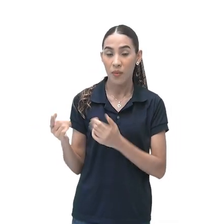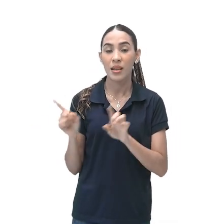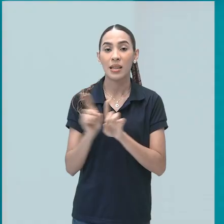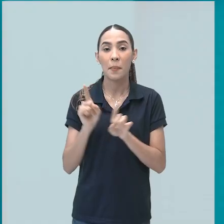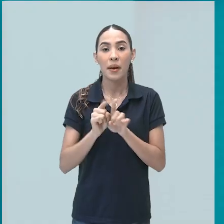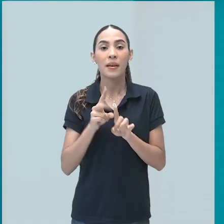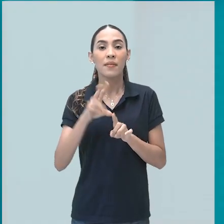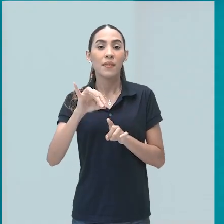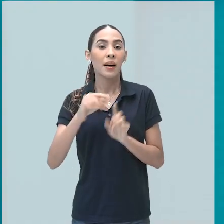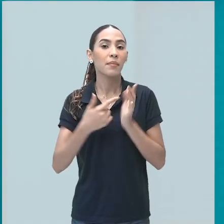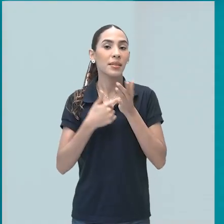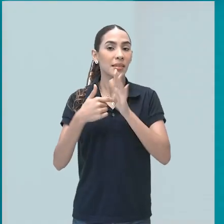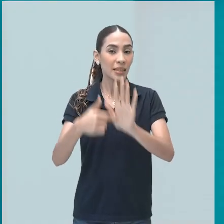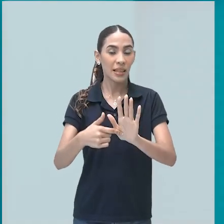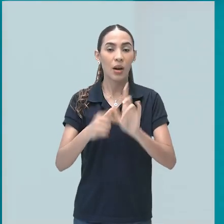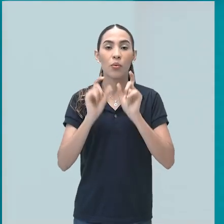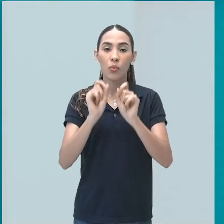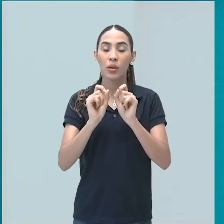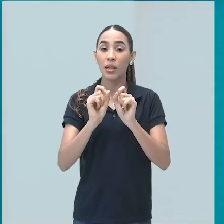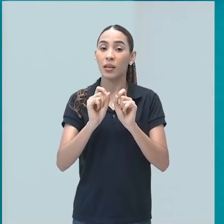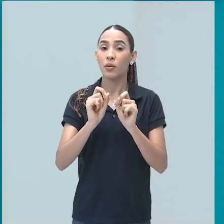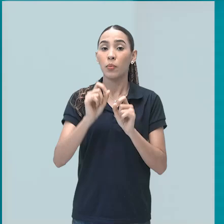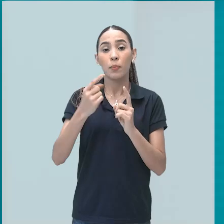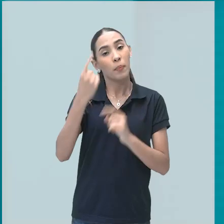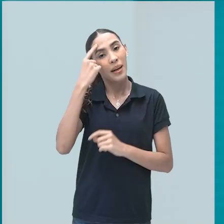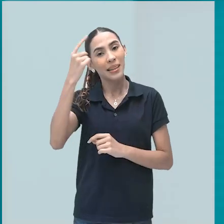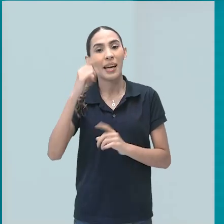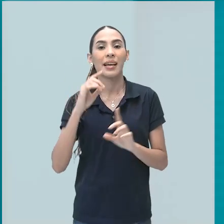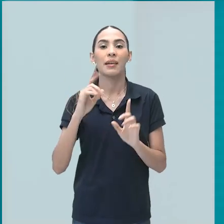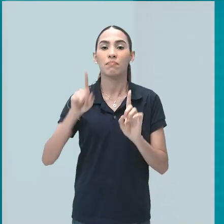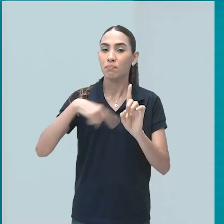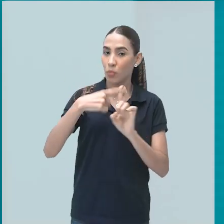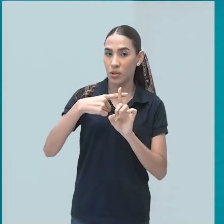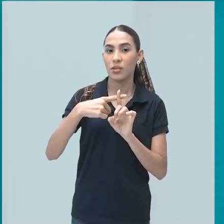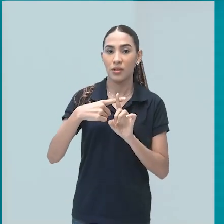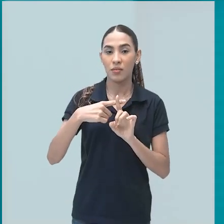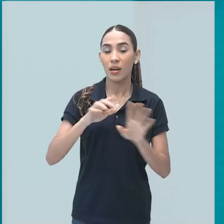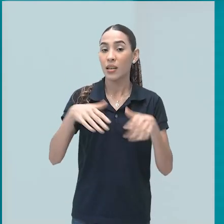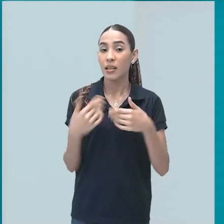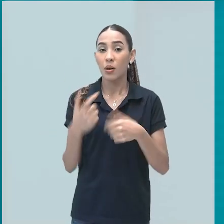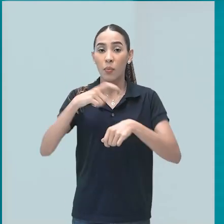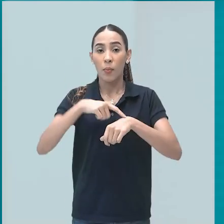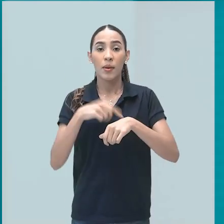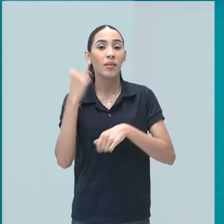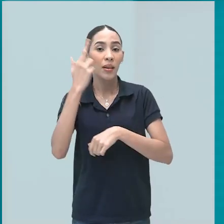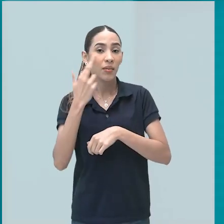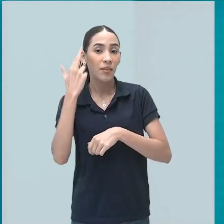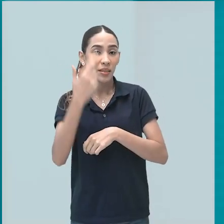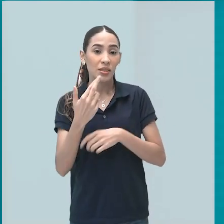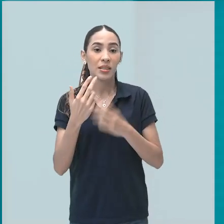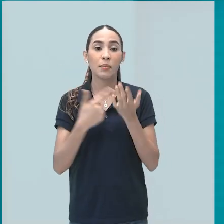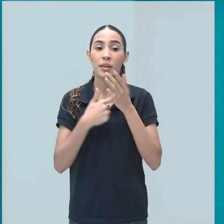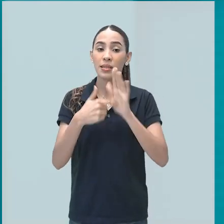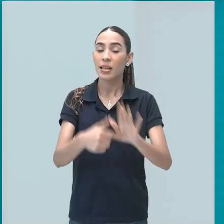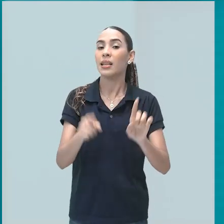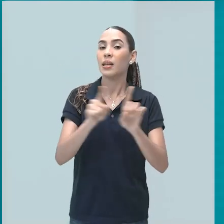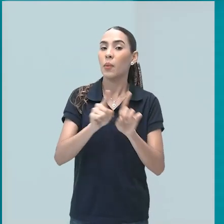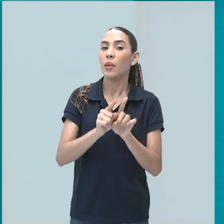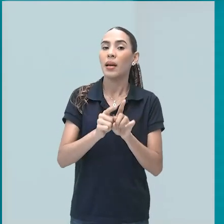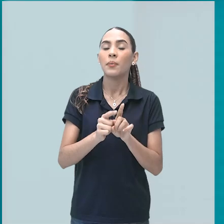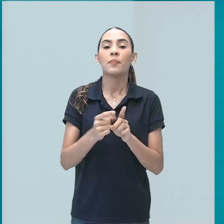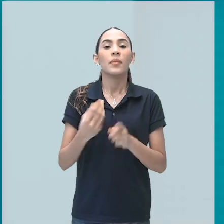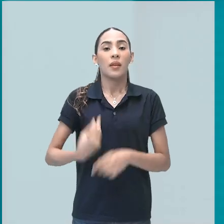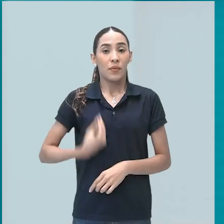e traz uma conotação positiva para quem está passando. Então, ao refletir, ao apresentar, dizer que a vida